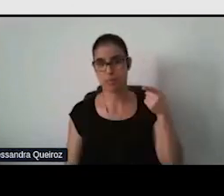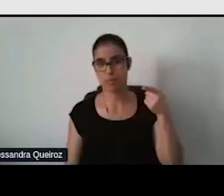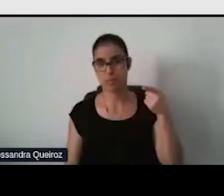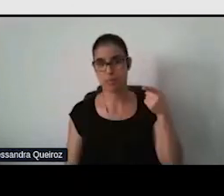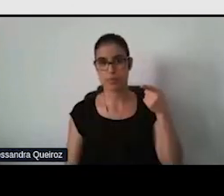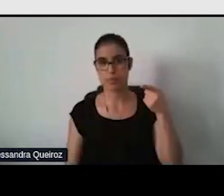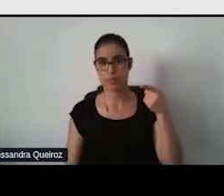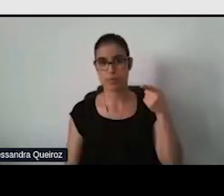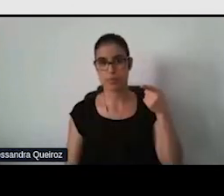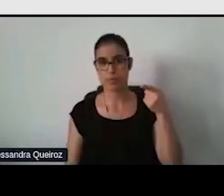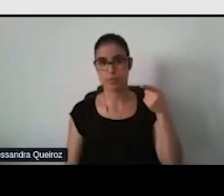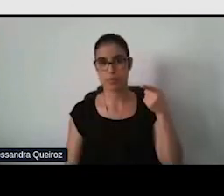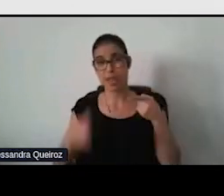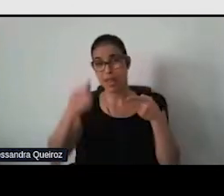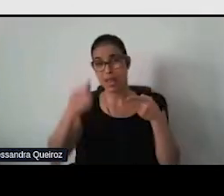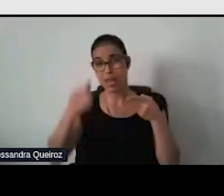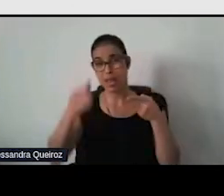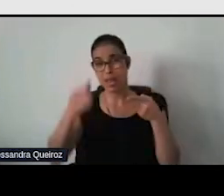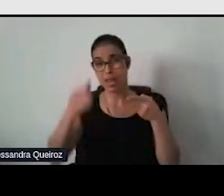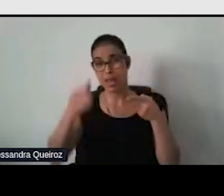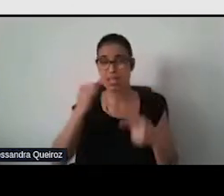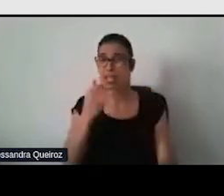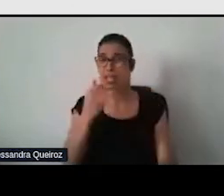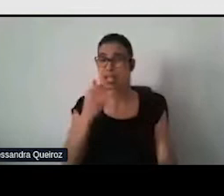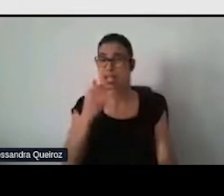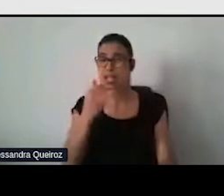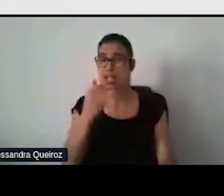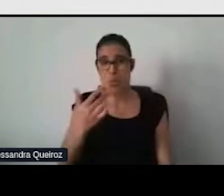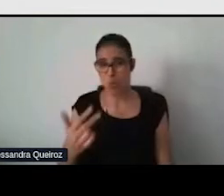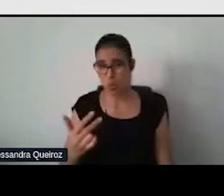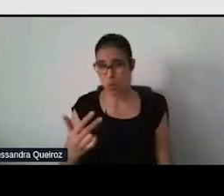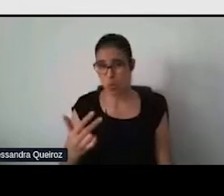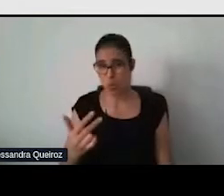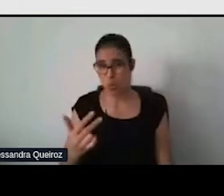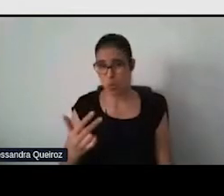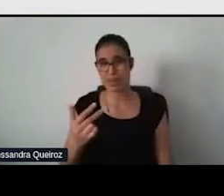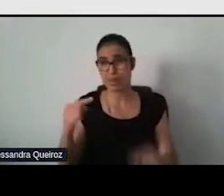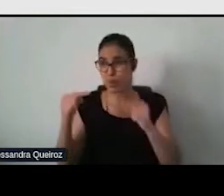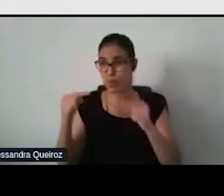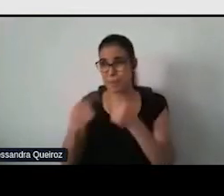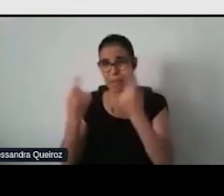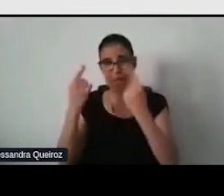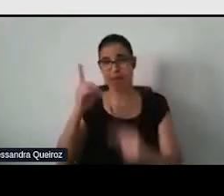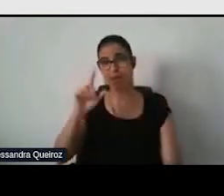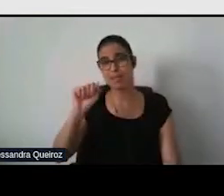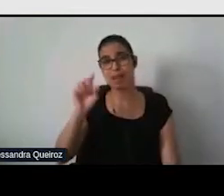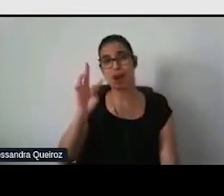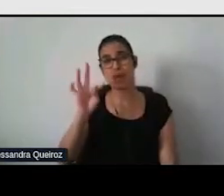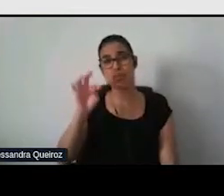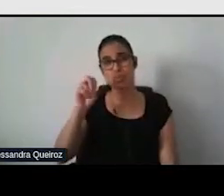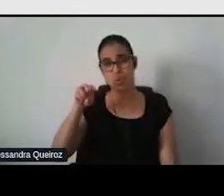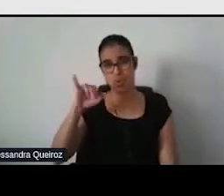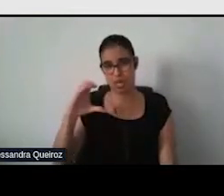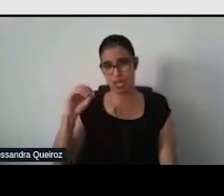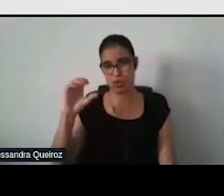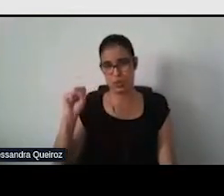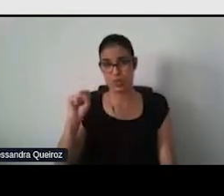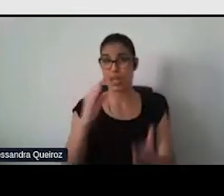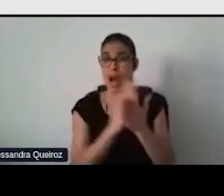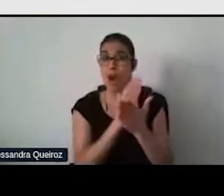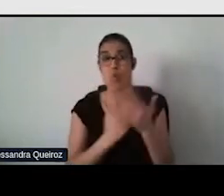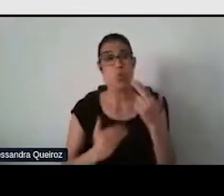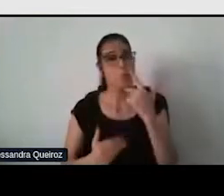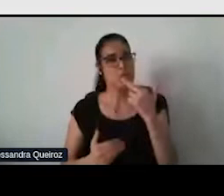evite combinações de cores difíceis de distinguir para daltônicos. Existem algumas cores que juntas ficam